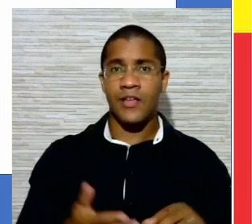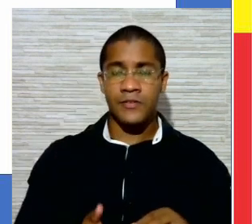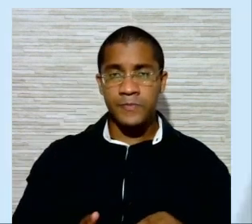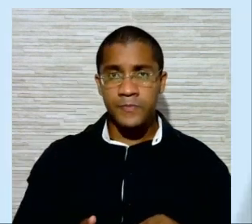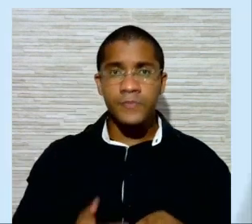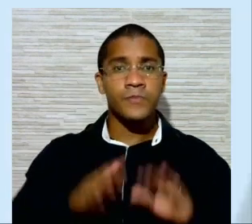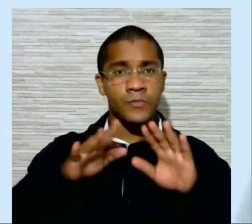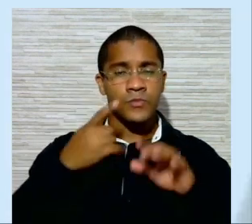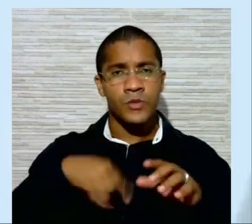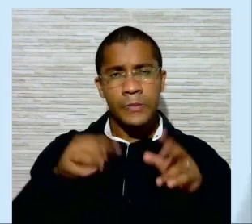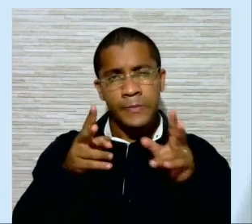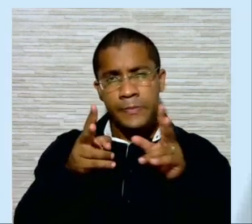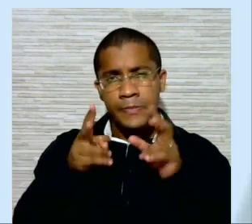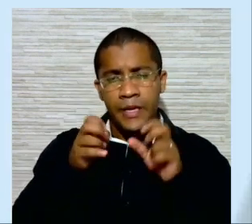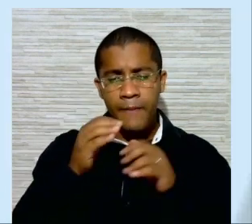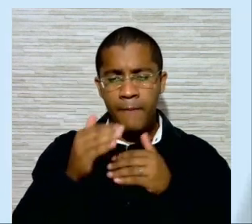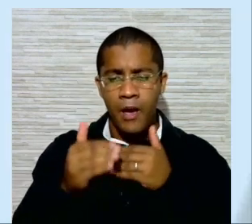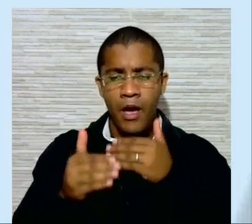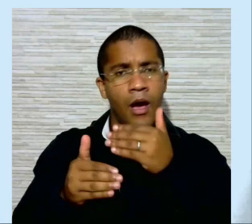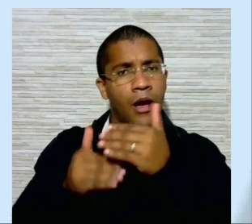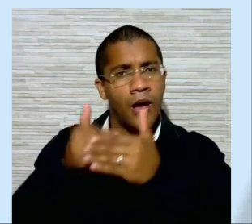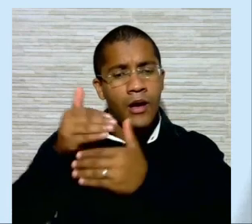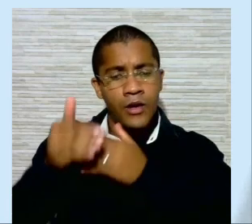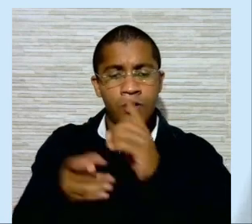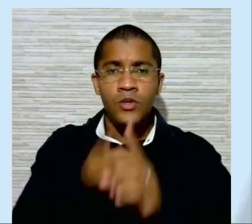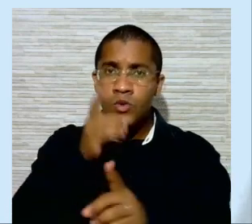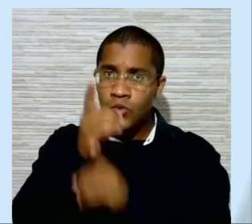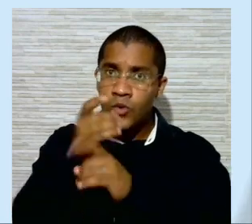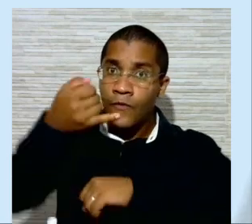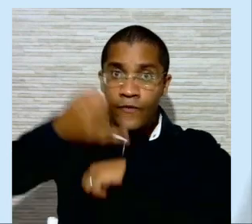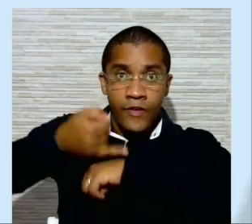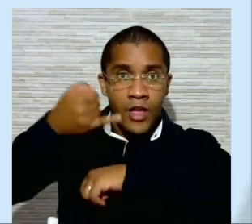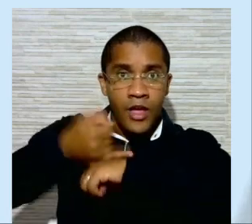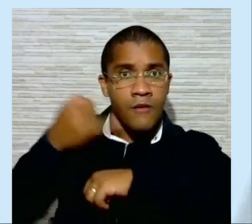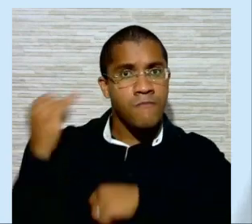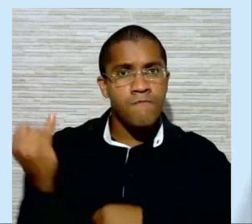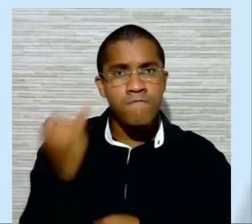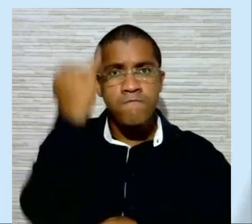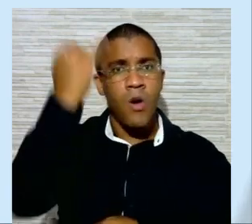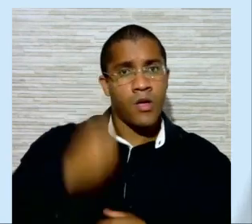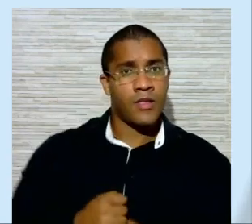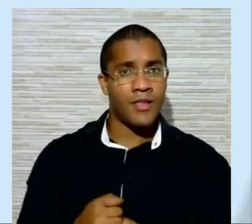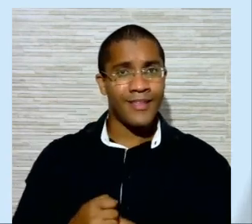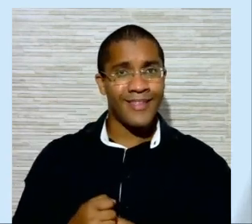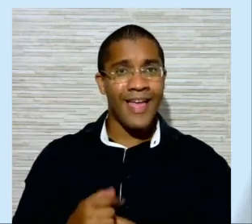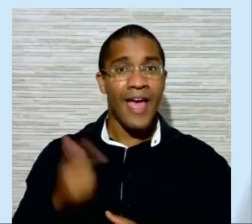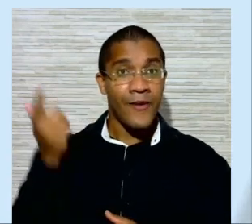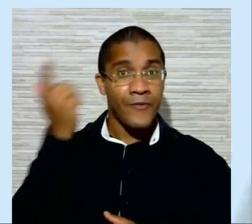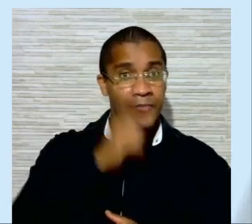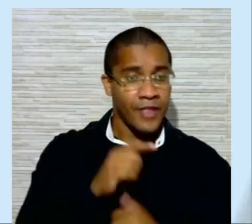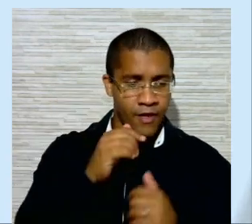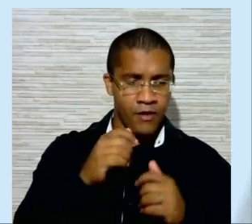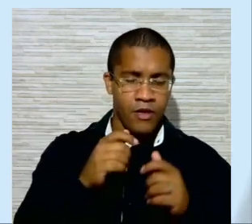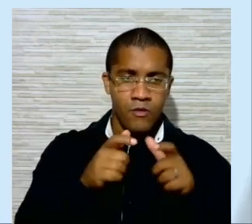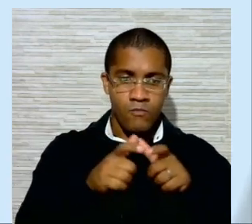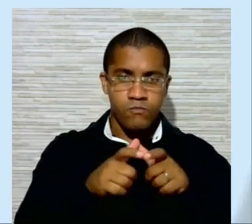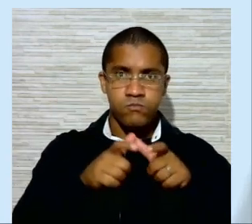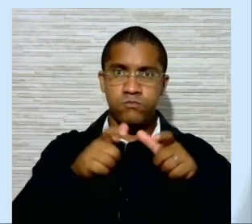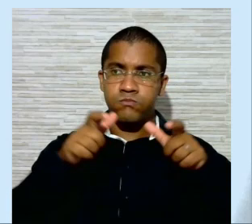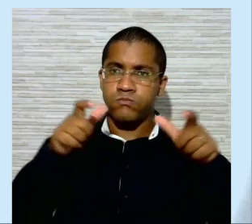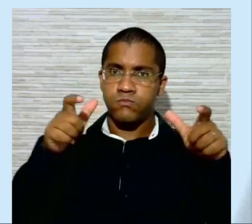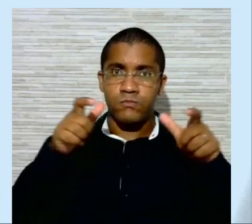gente, a gente vai observar que esse processo de descobrimento dos metais foi muito importante para essa